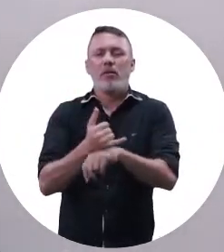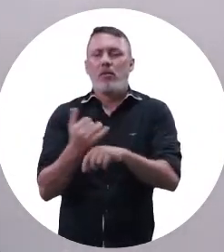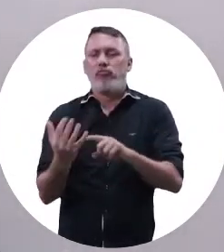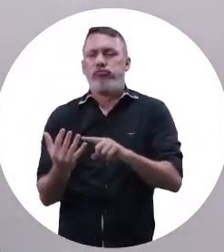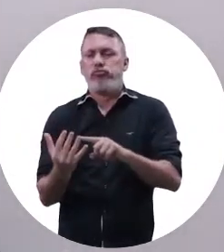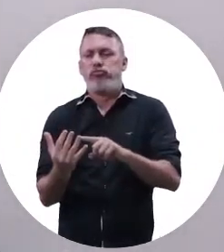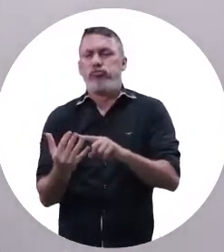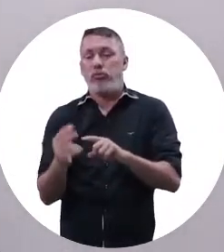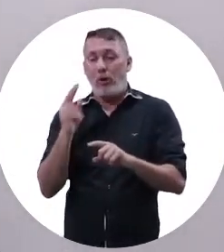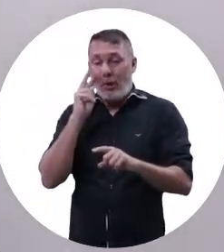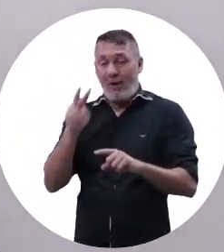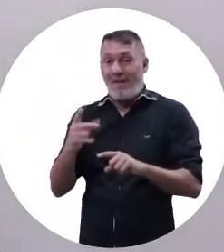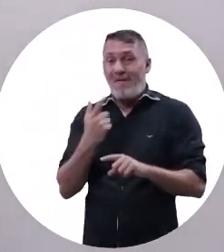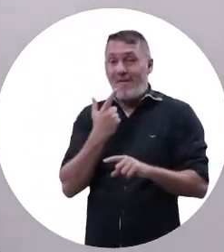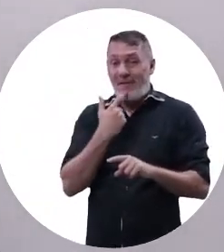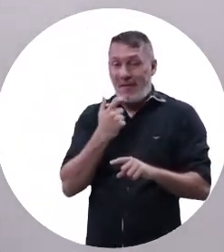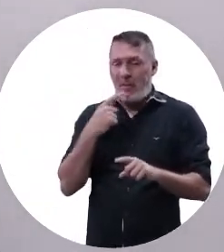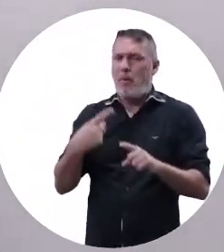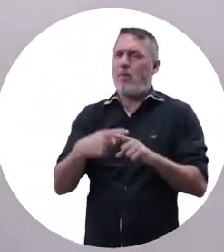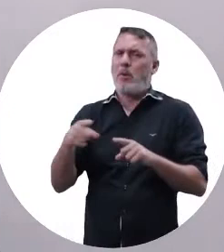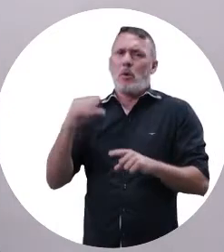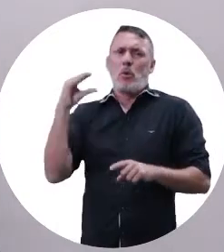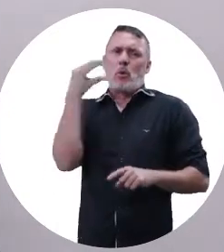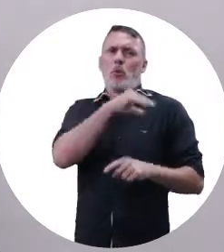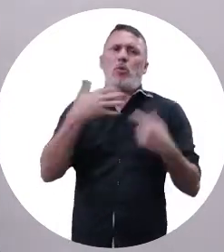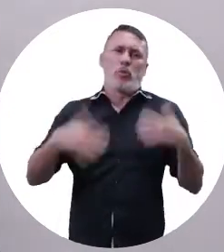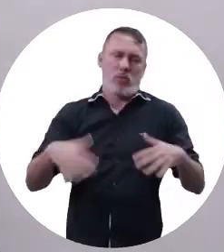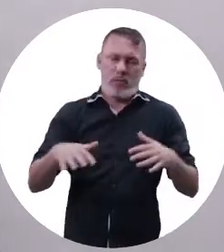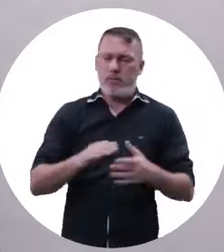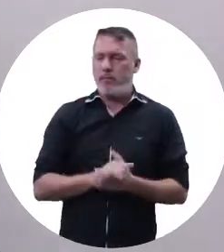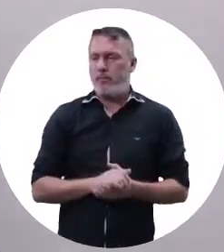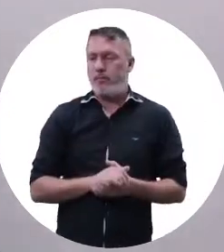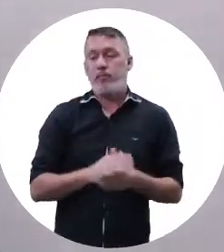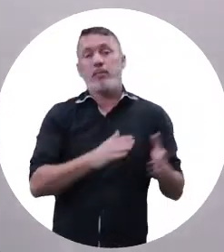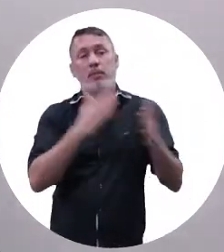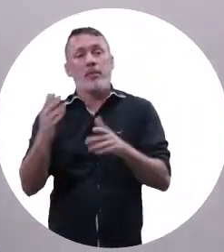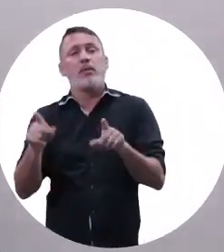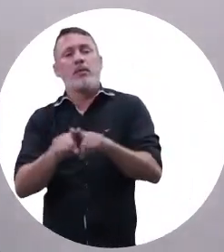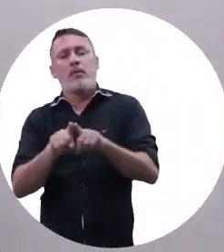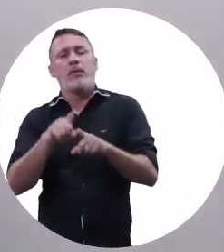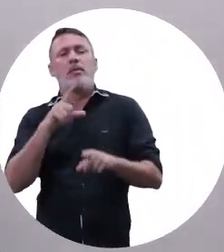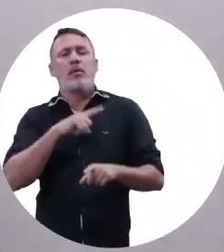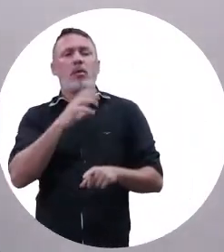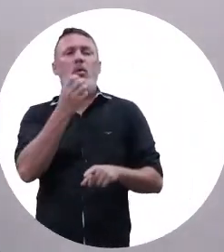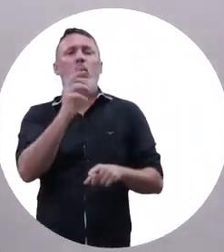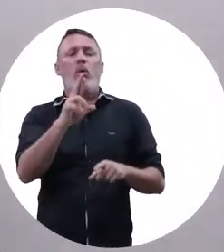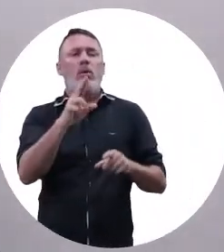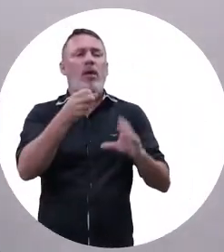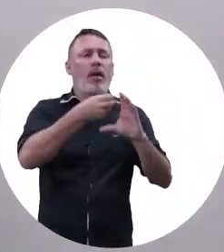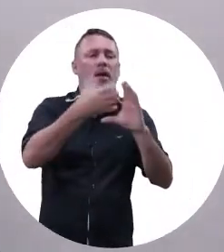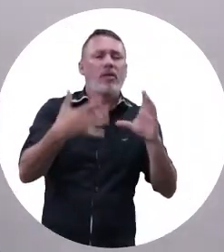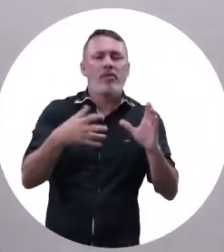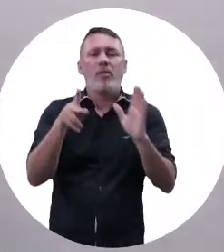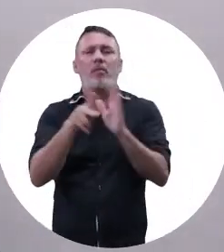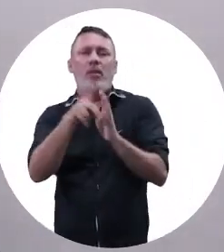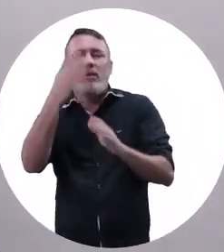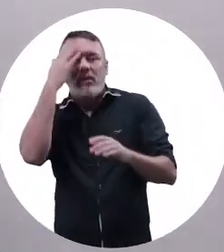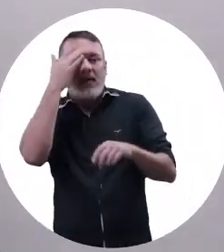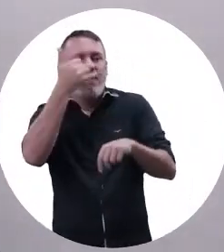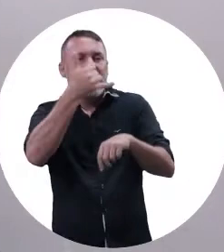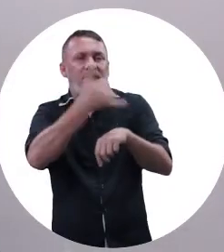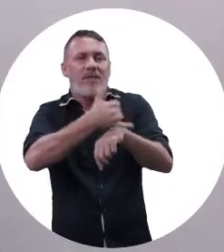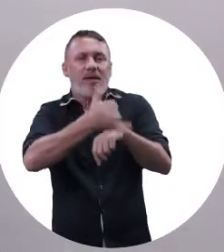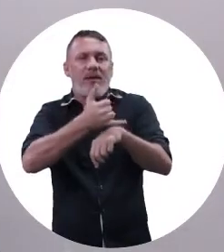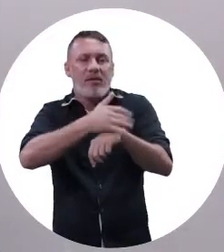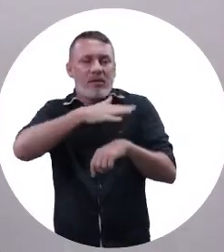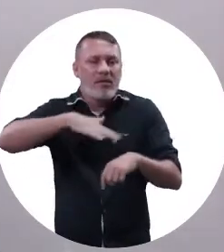super elevada. Cores características. Em geral, substâncias